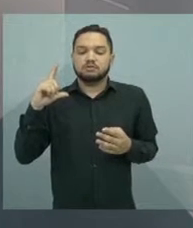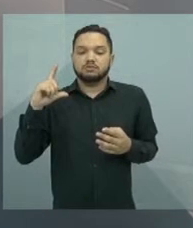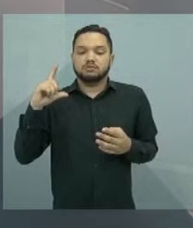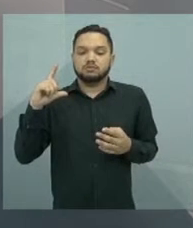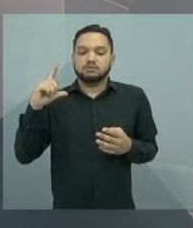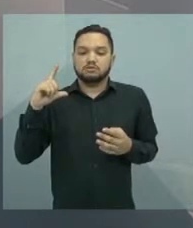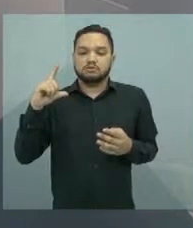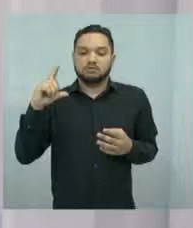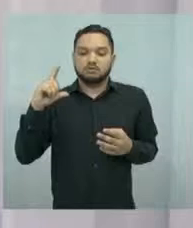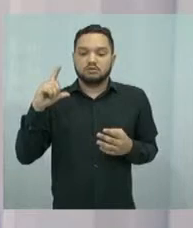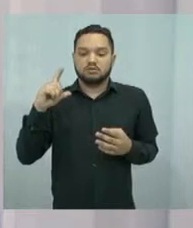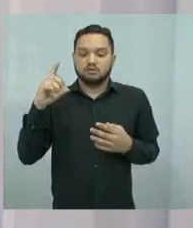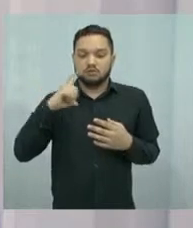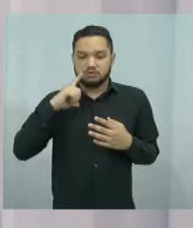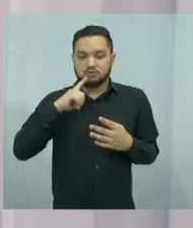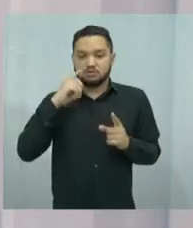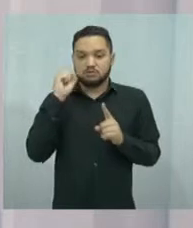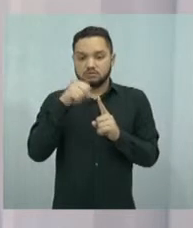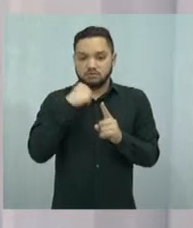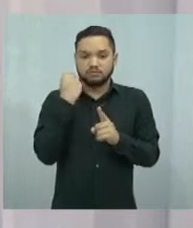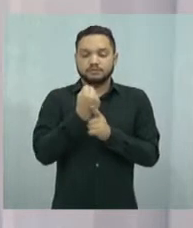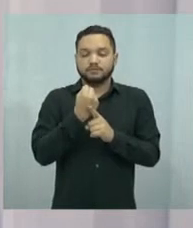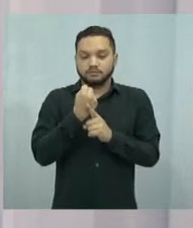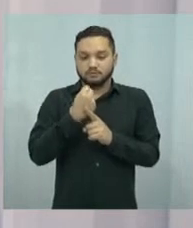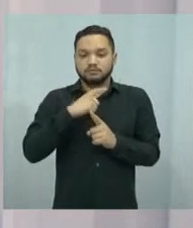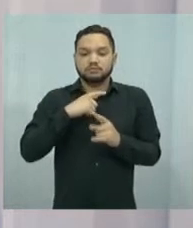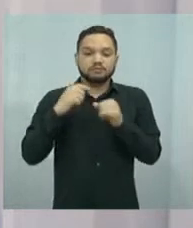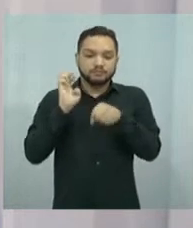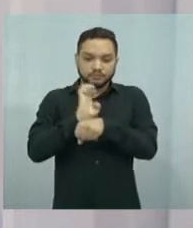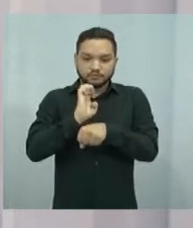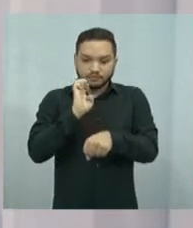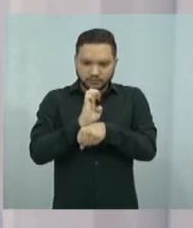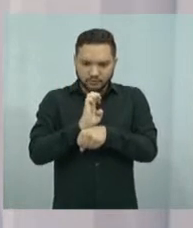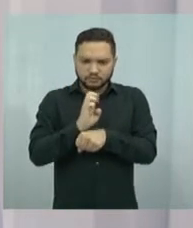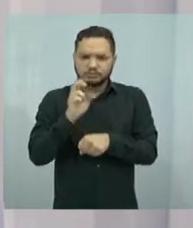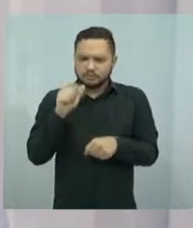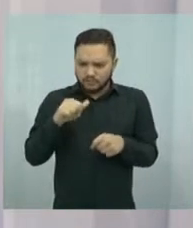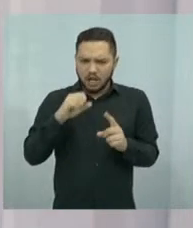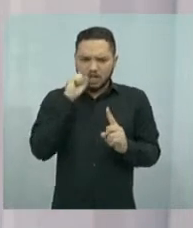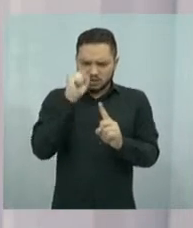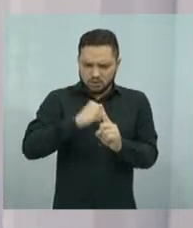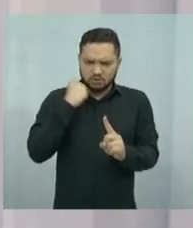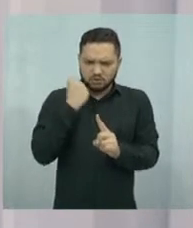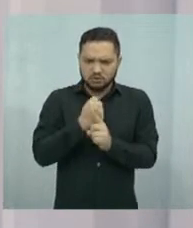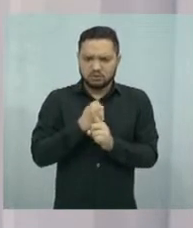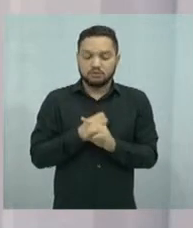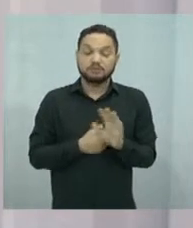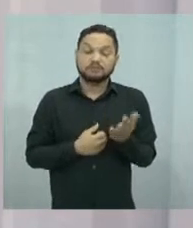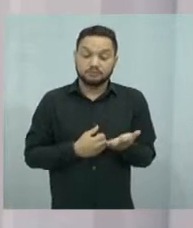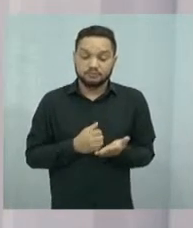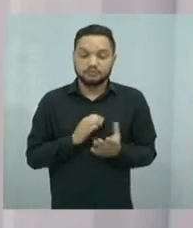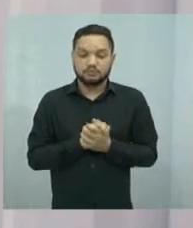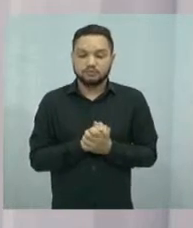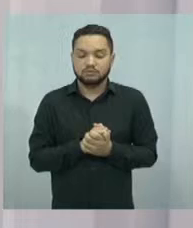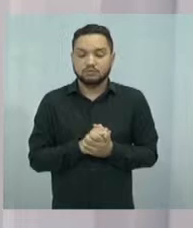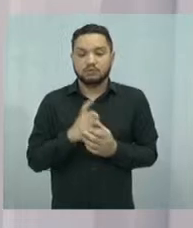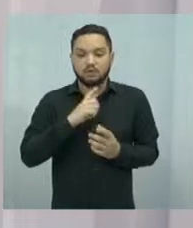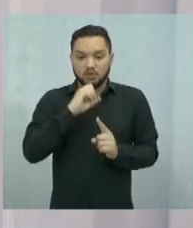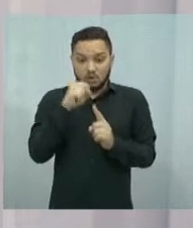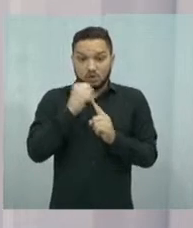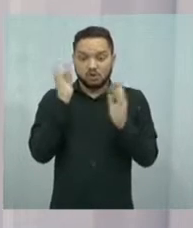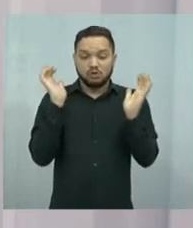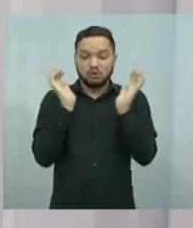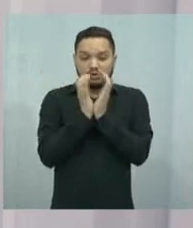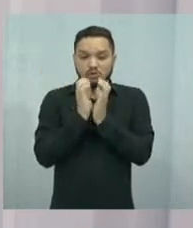ou todas as que estão no Brasil, como a do Ceará, também seria uma sociedade? Perceba, nós tínhamos uma sociedade